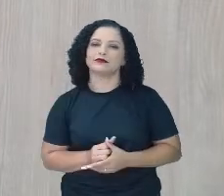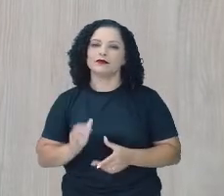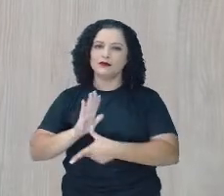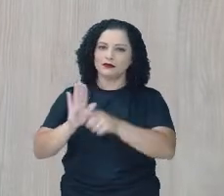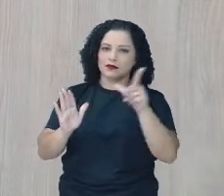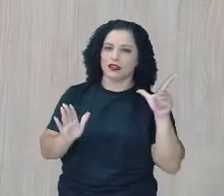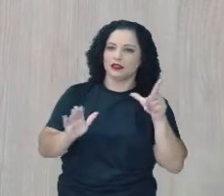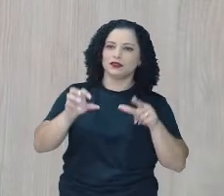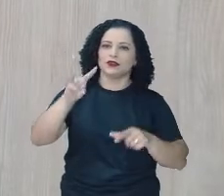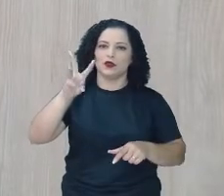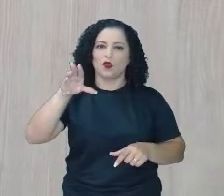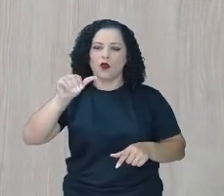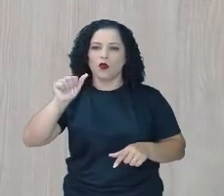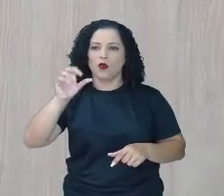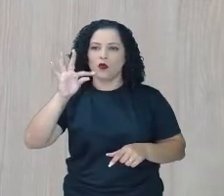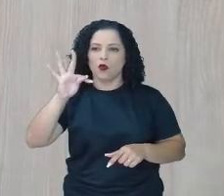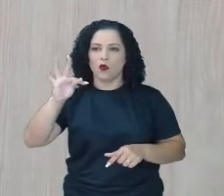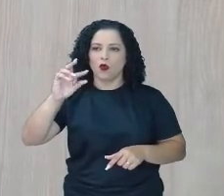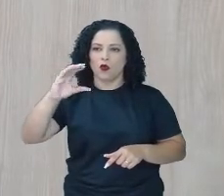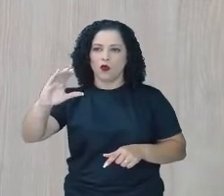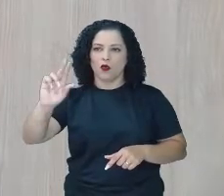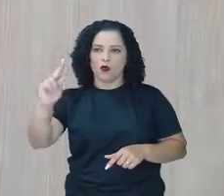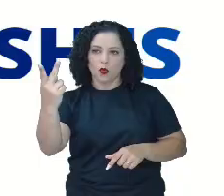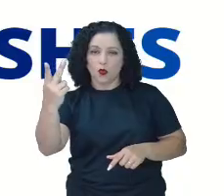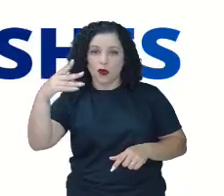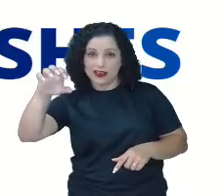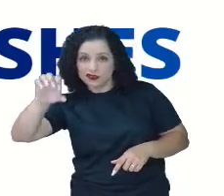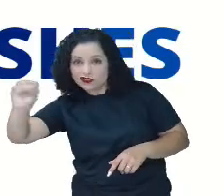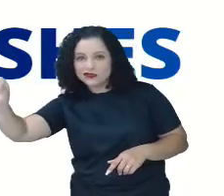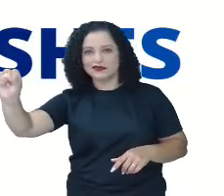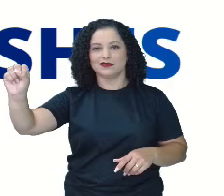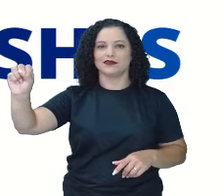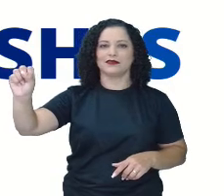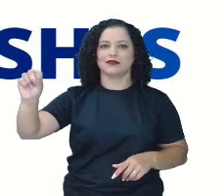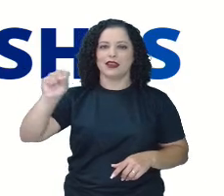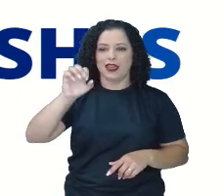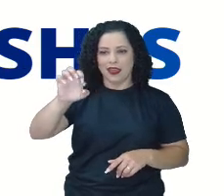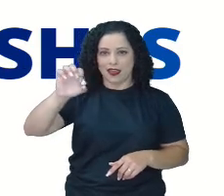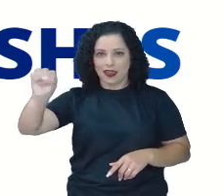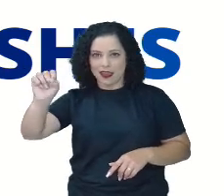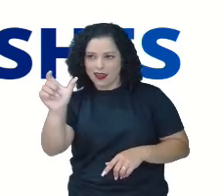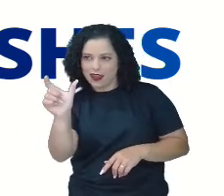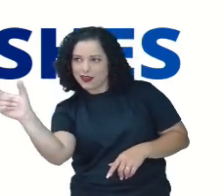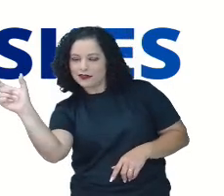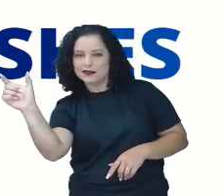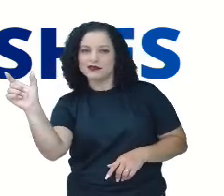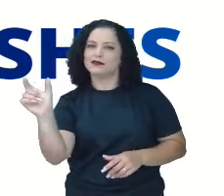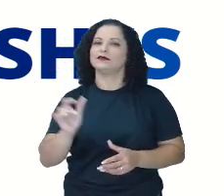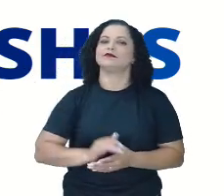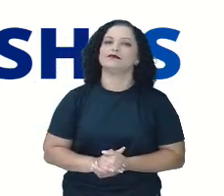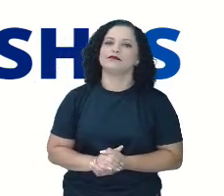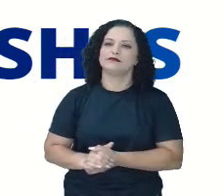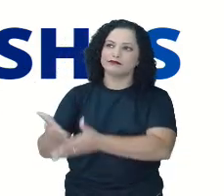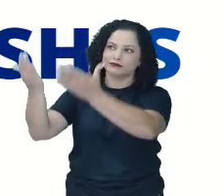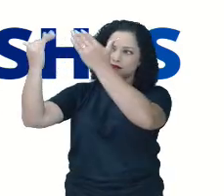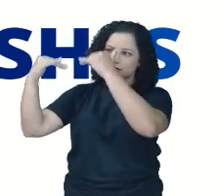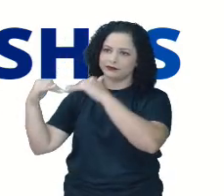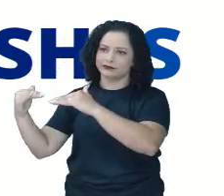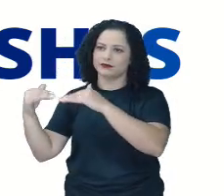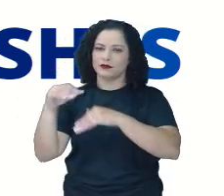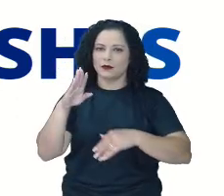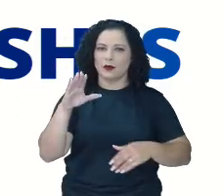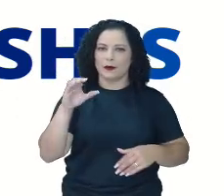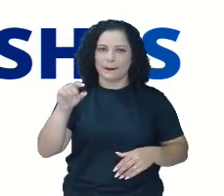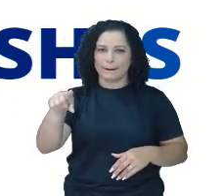watch, ficou watches. Então, ficou audível a diferença aí, bem clara. O que era box, ficou boxes. O que era